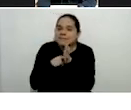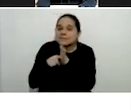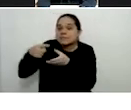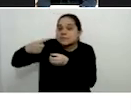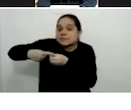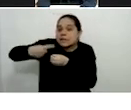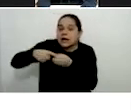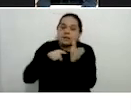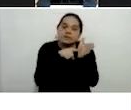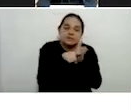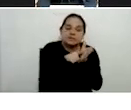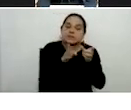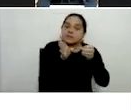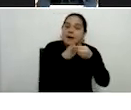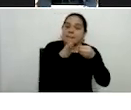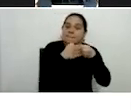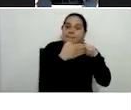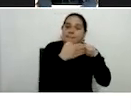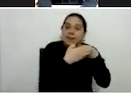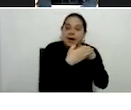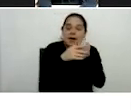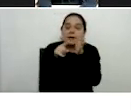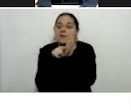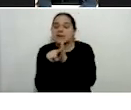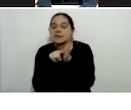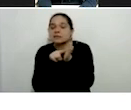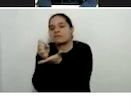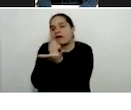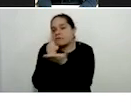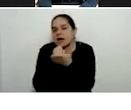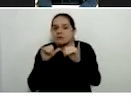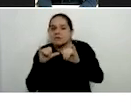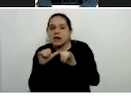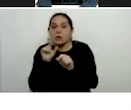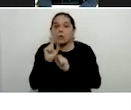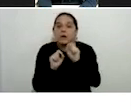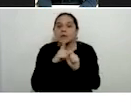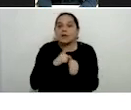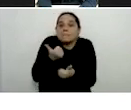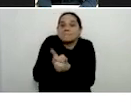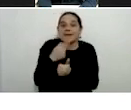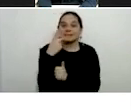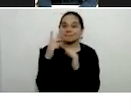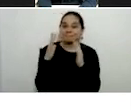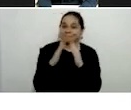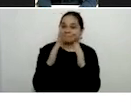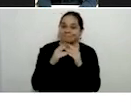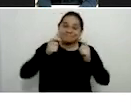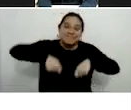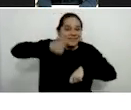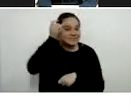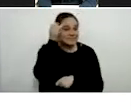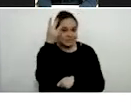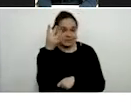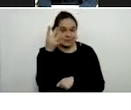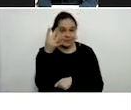bairro. Então, o sócio consegue encontrar o que tem mais perto dele, ali na região dele. Um ícone novo aqui, que tem dentro